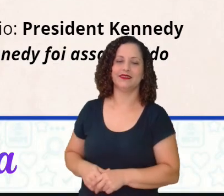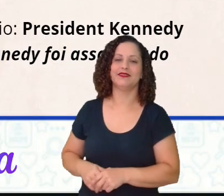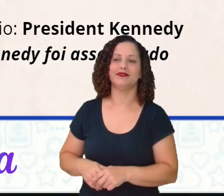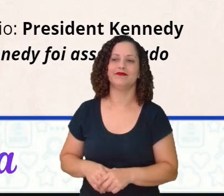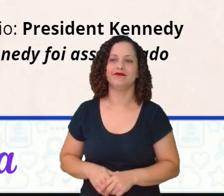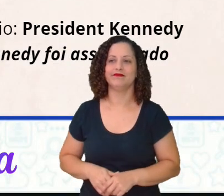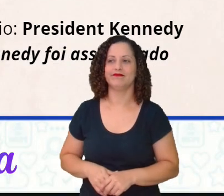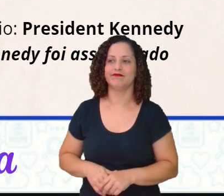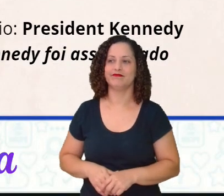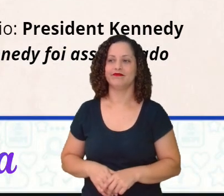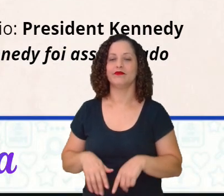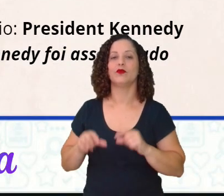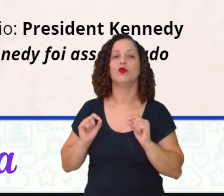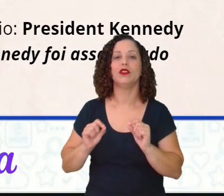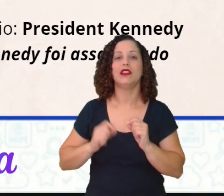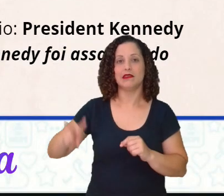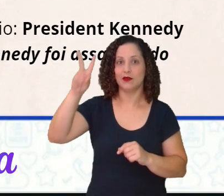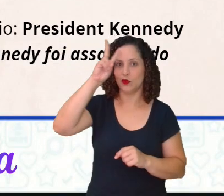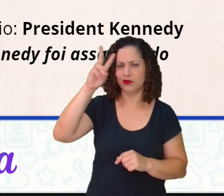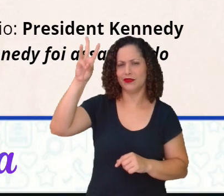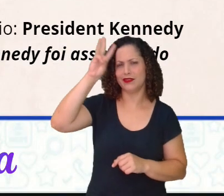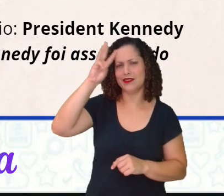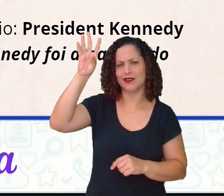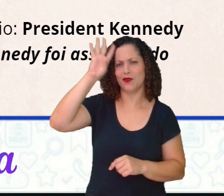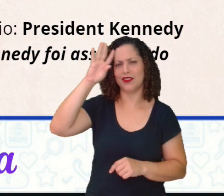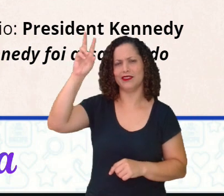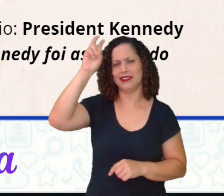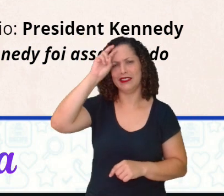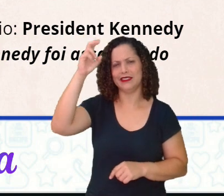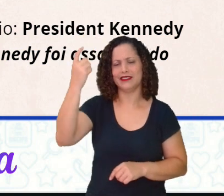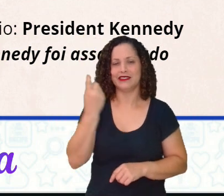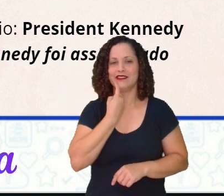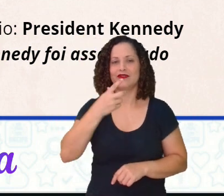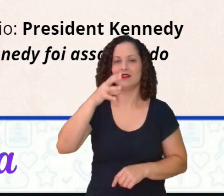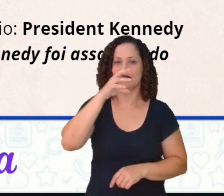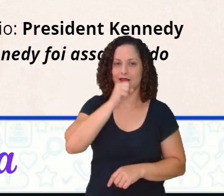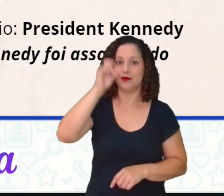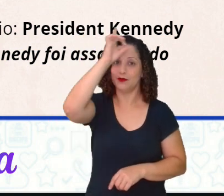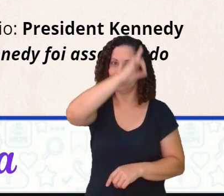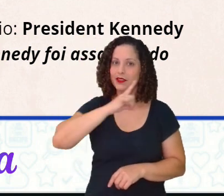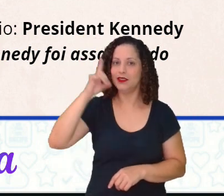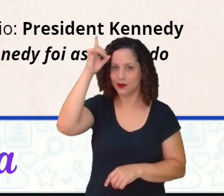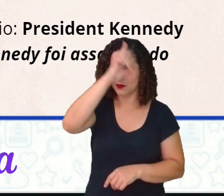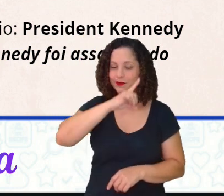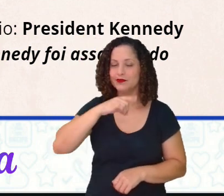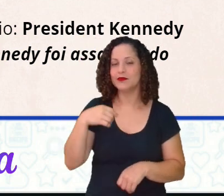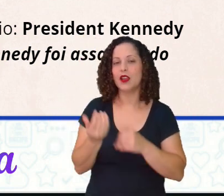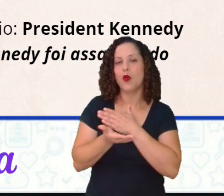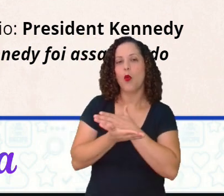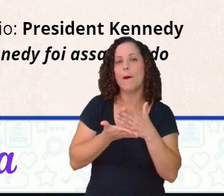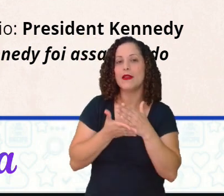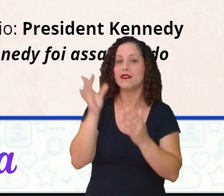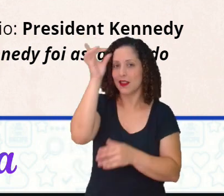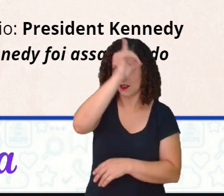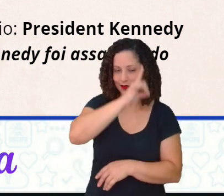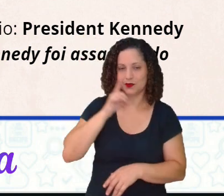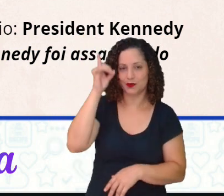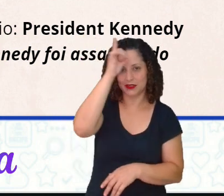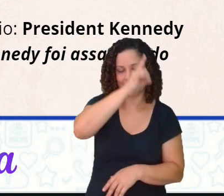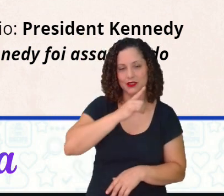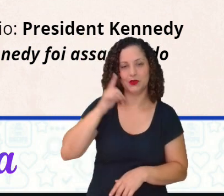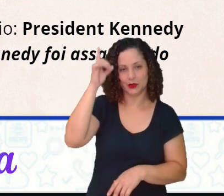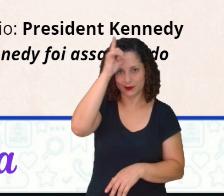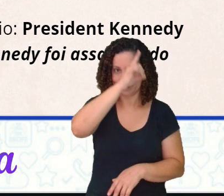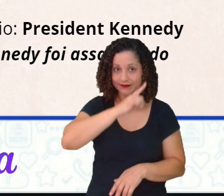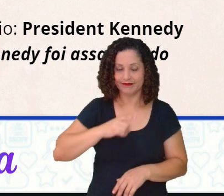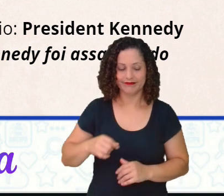Sunday, Monday, Tuesday, Wednesday, e lá vai. Segunda, terça, quarta, e lá vai, tá? Começa pelo domingo, né, semana.